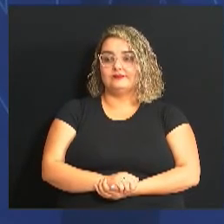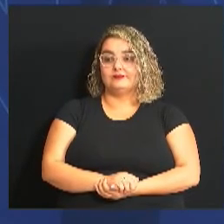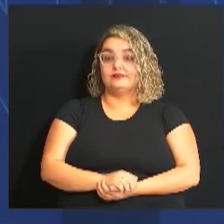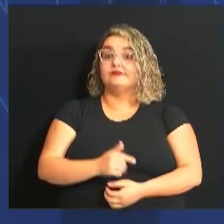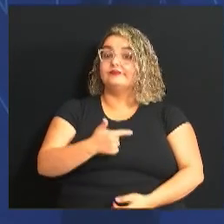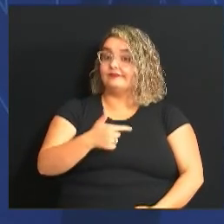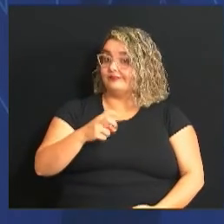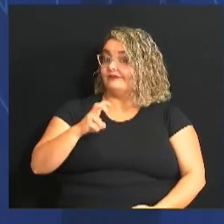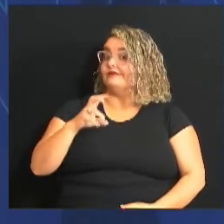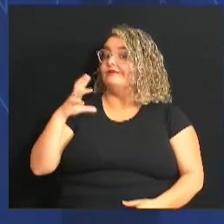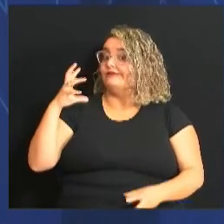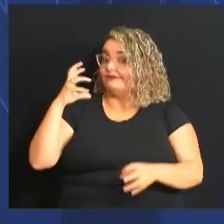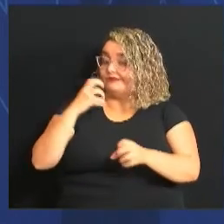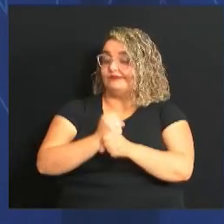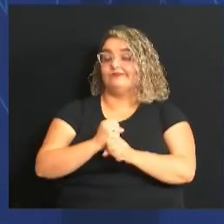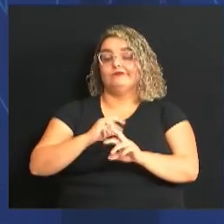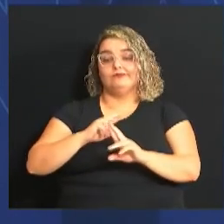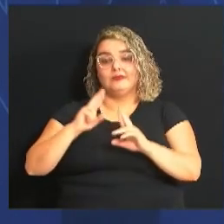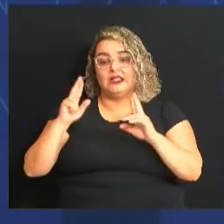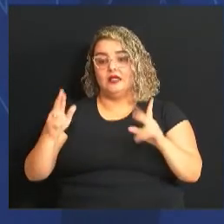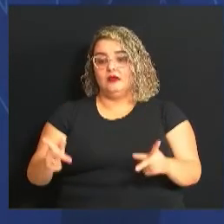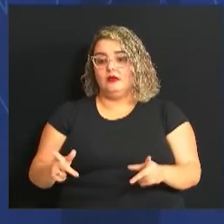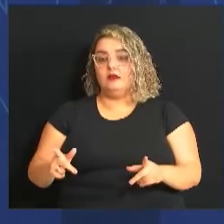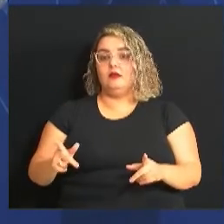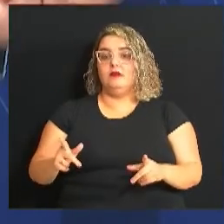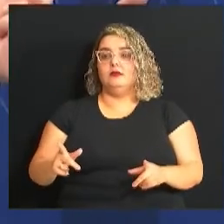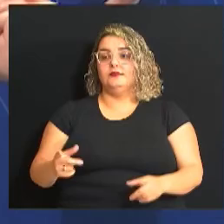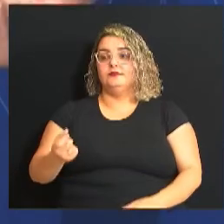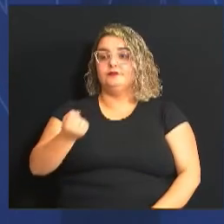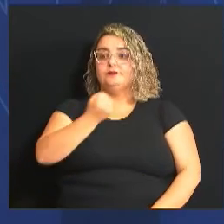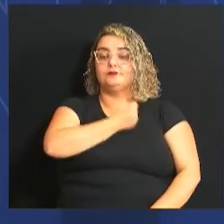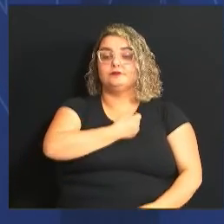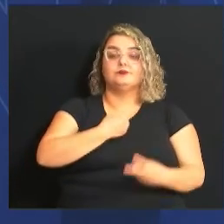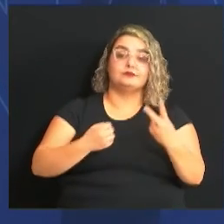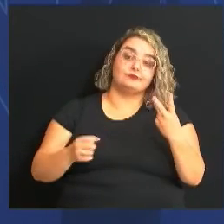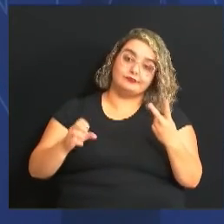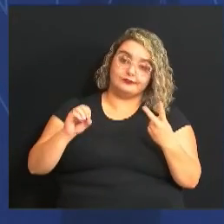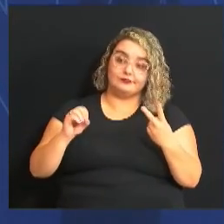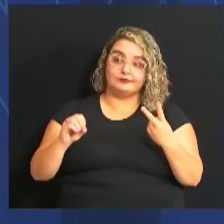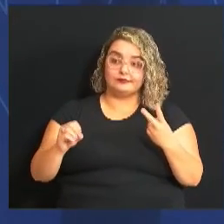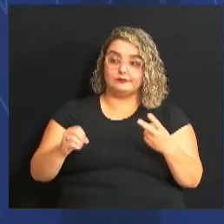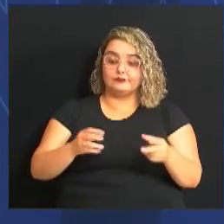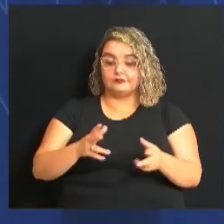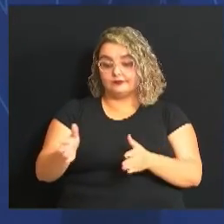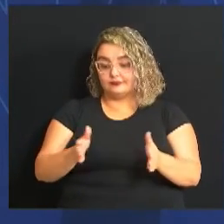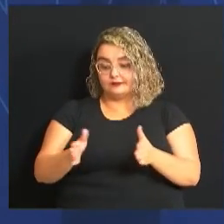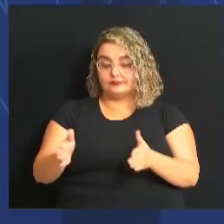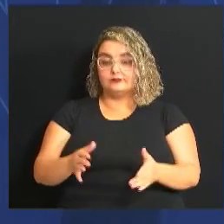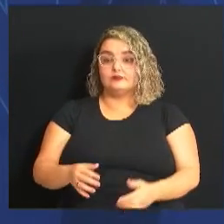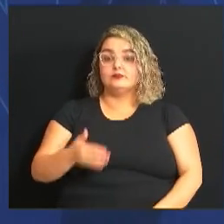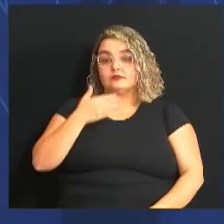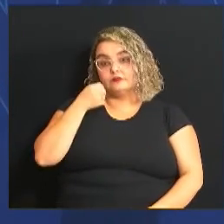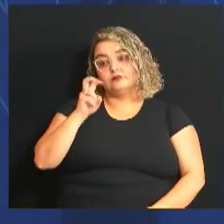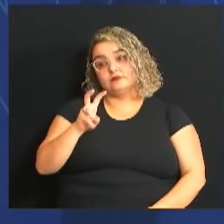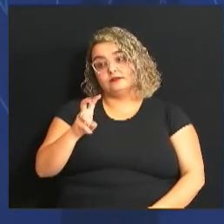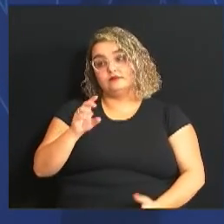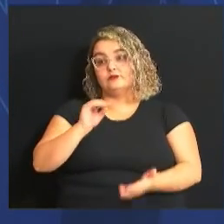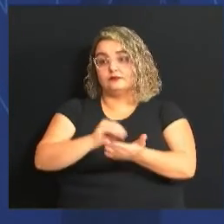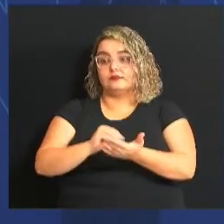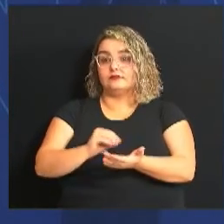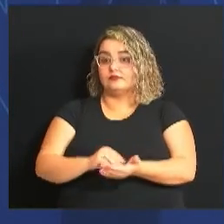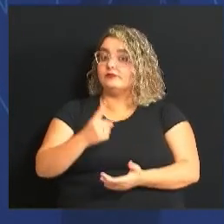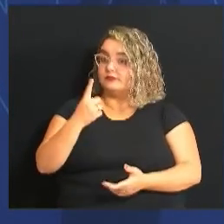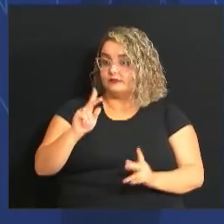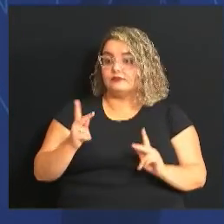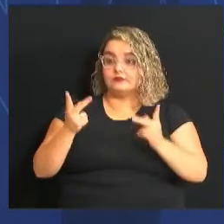25 pontos, né, de diferença no placar e, bom, 2-0 na série, melhor de 5, falta apenas uma vitória